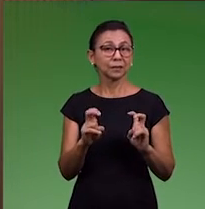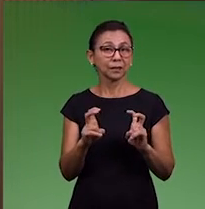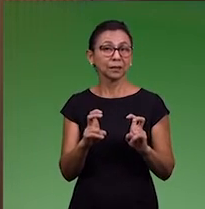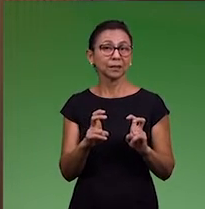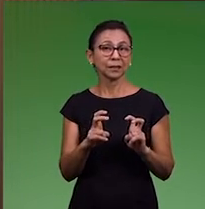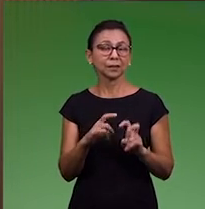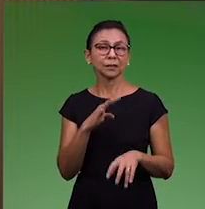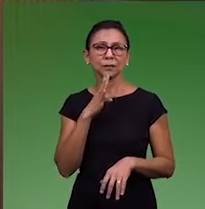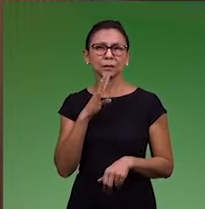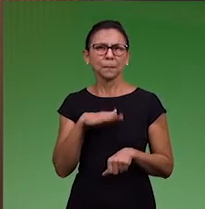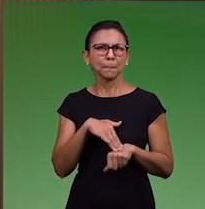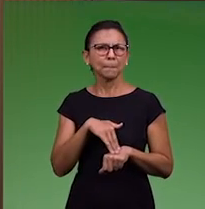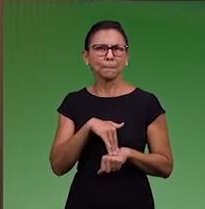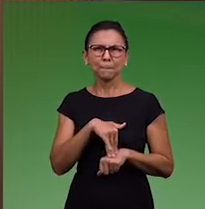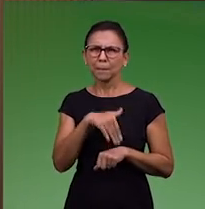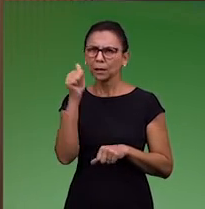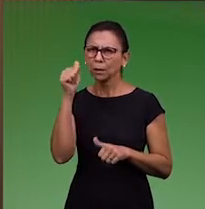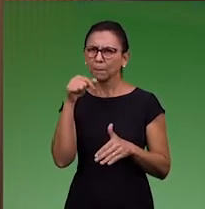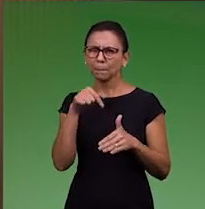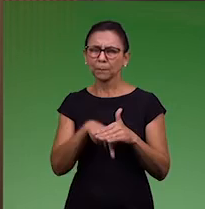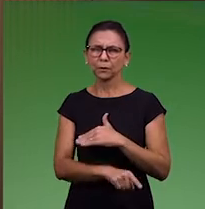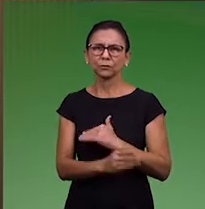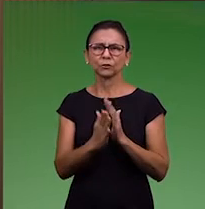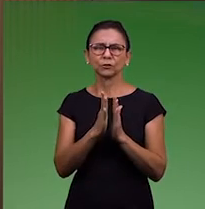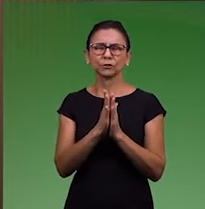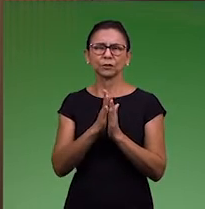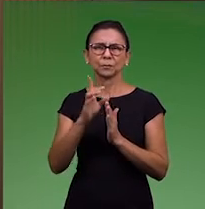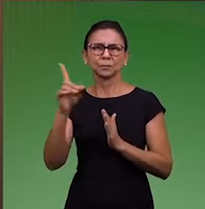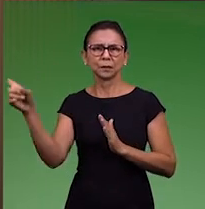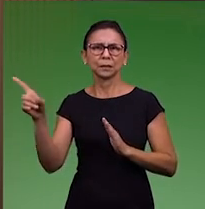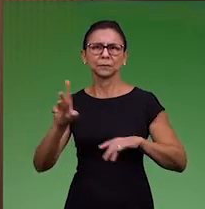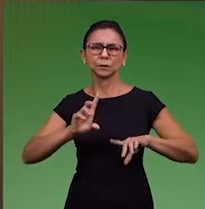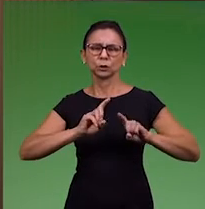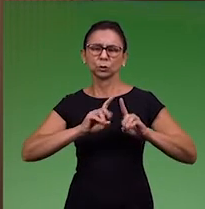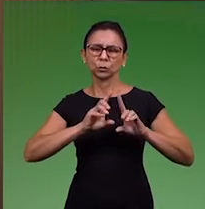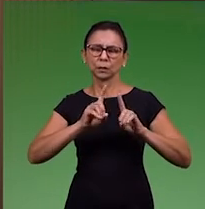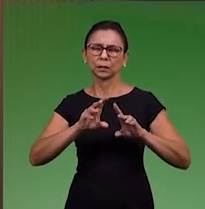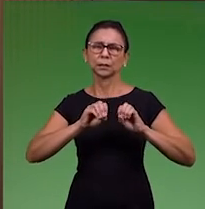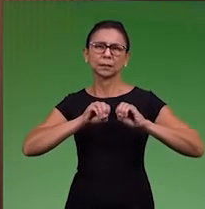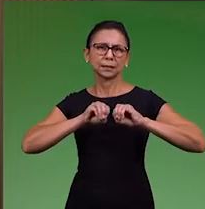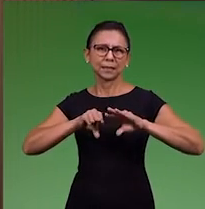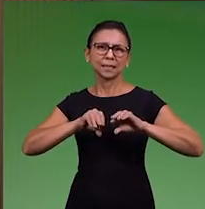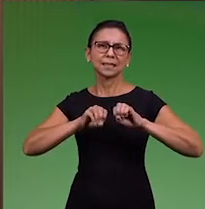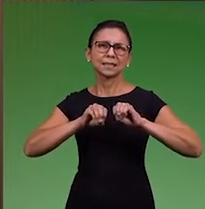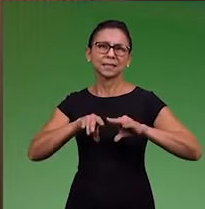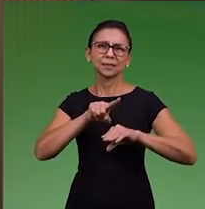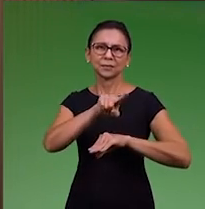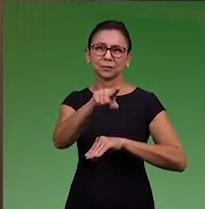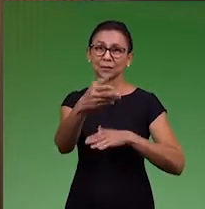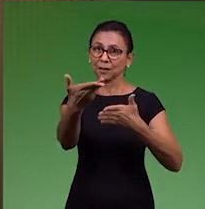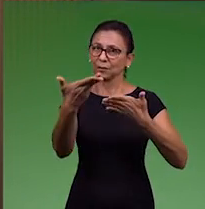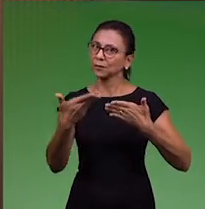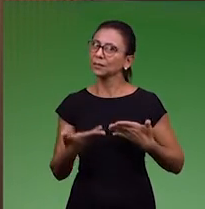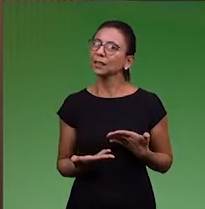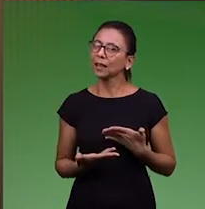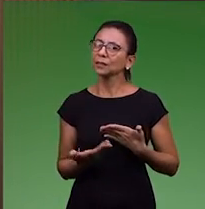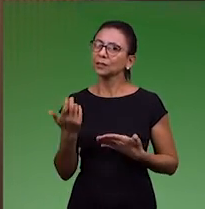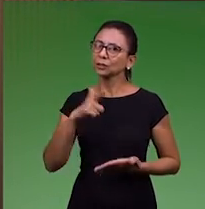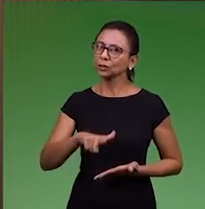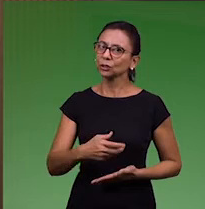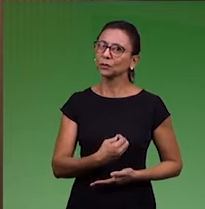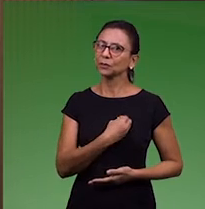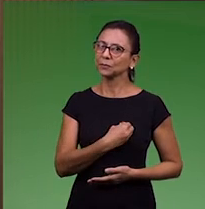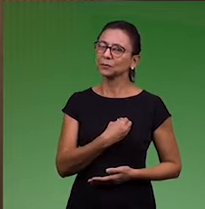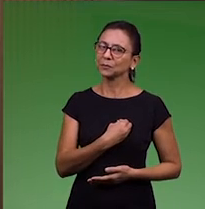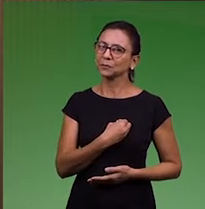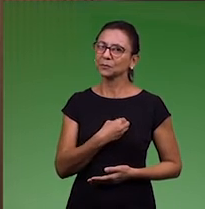e conhecendo melhor aquilo que a palavra ensina, a sua doutrina, os seus ensinamentos. Você é nosso convidado a estar conosco